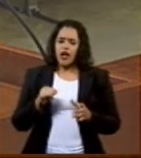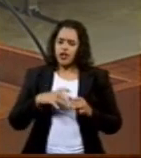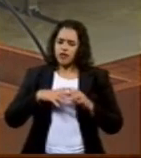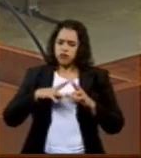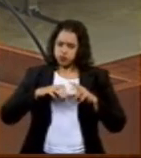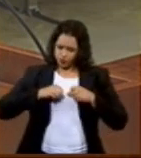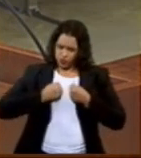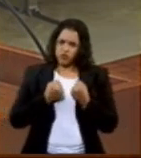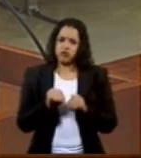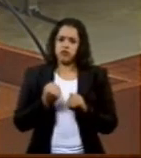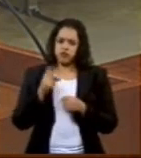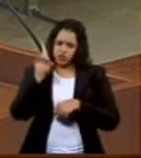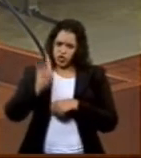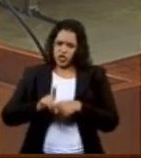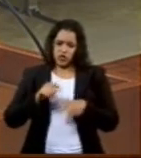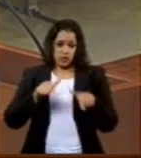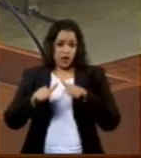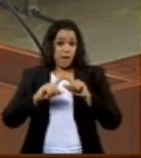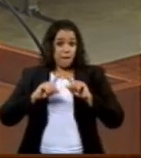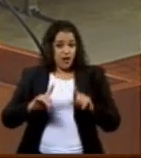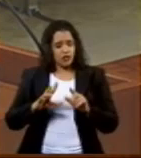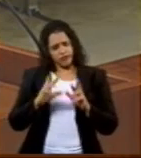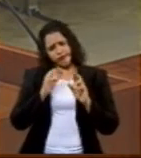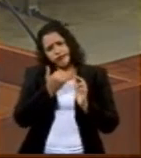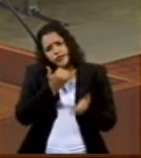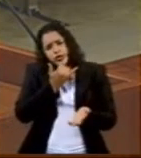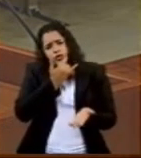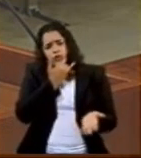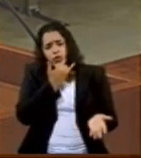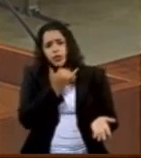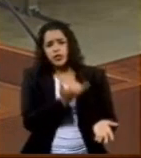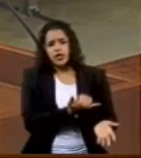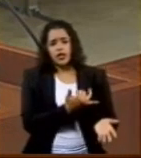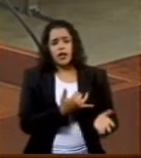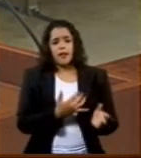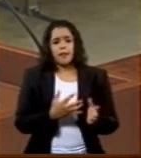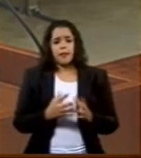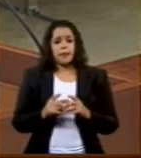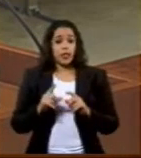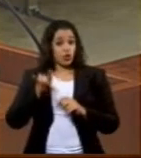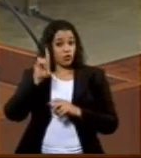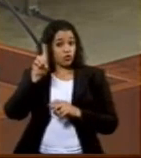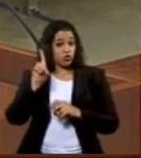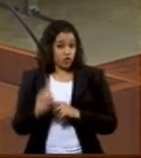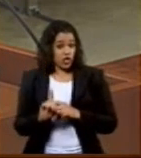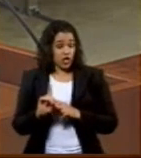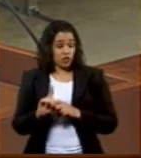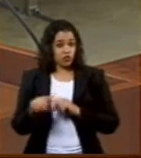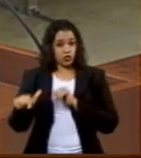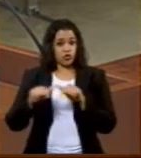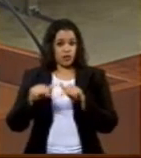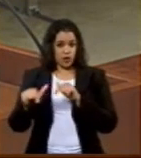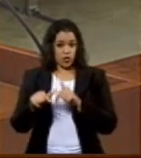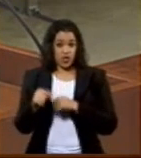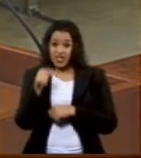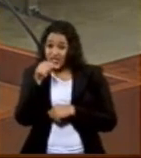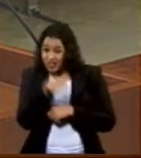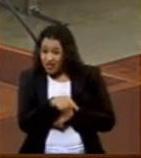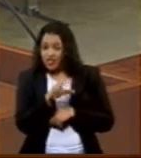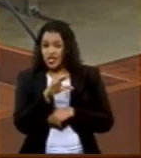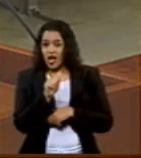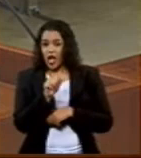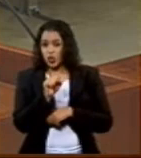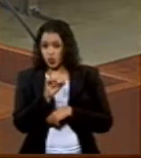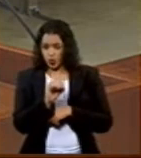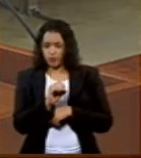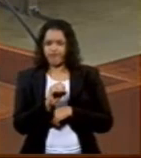para defender os direitos dos trabalhadores, mas com as mais respeitosas vênias aos meus colegas, o direito dos trabalhadores, nesse caso,